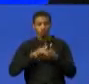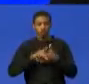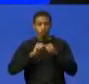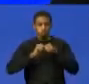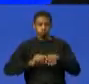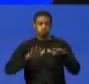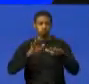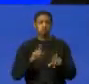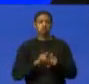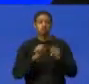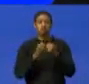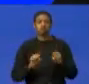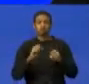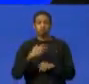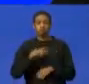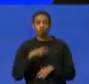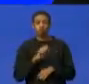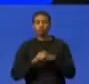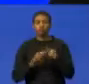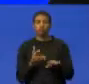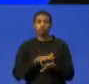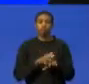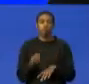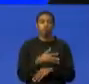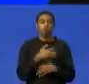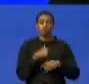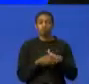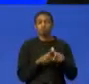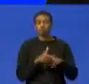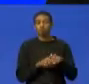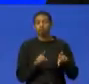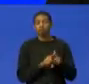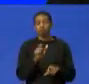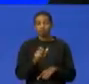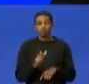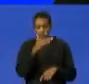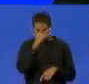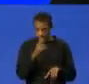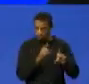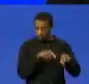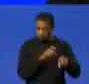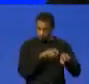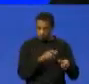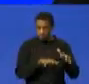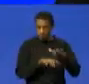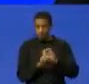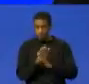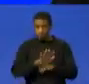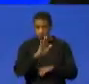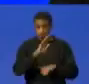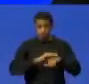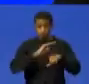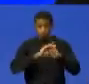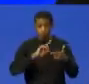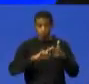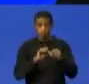aquele sistema previdenciário, ele incluiu novos segmentos de trabalhadores, os trabalhadores rurais, os custos aumentaram, a oferta de